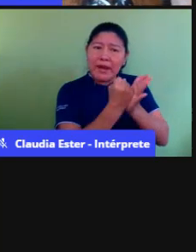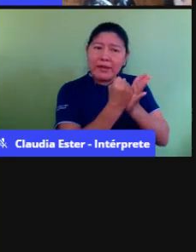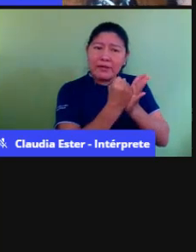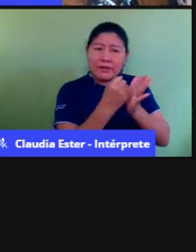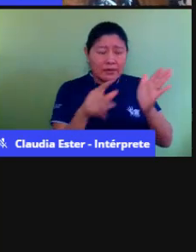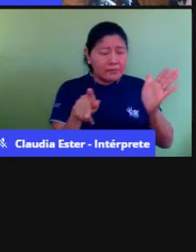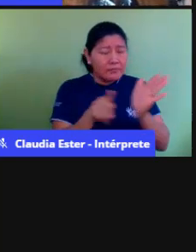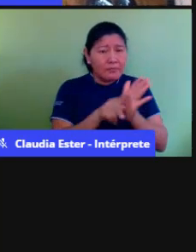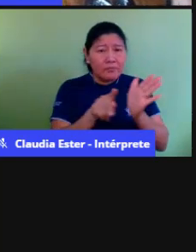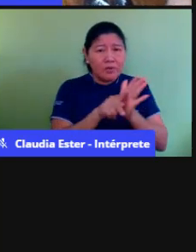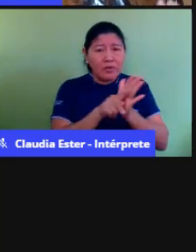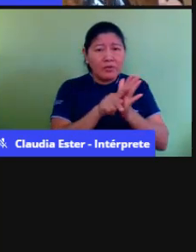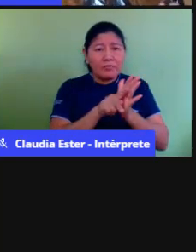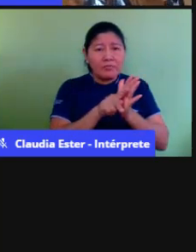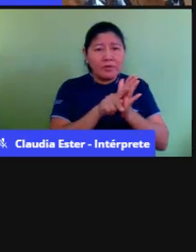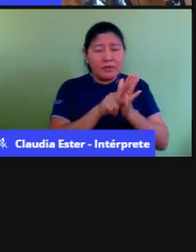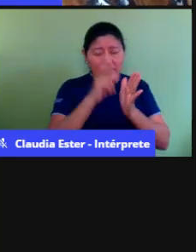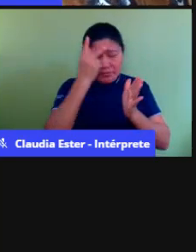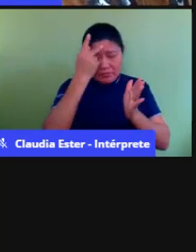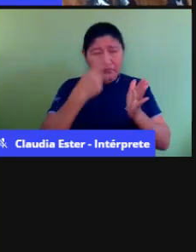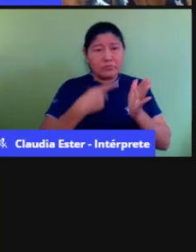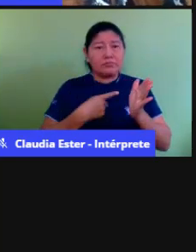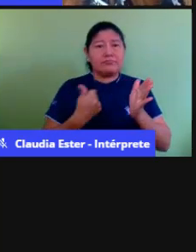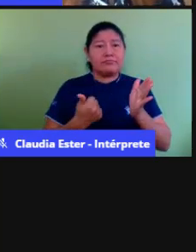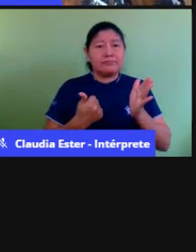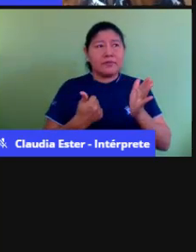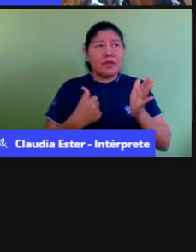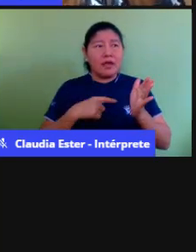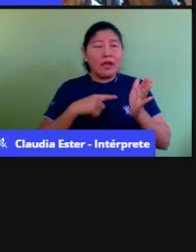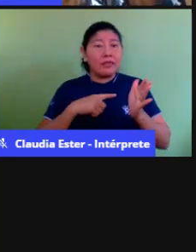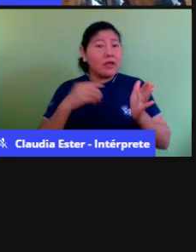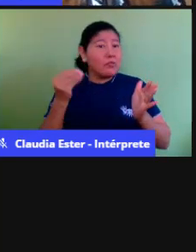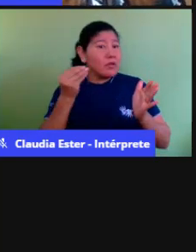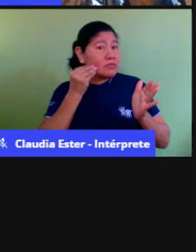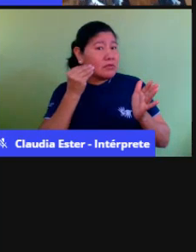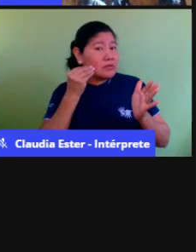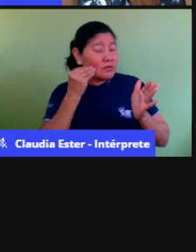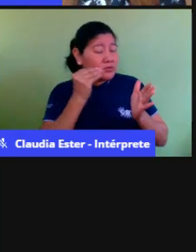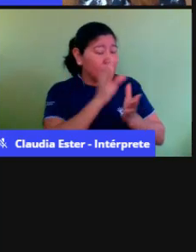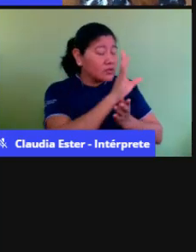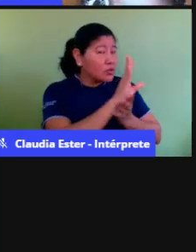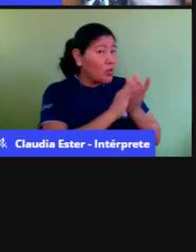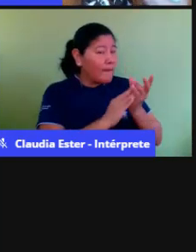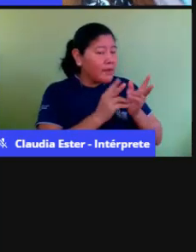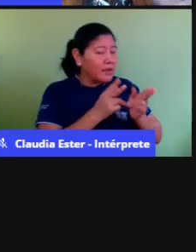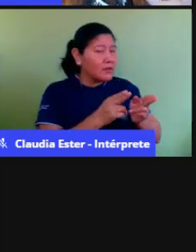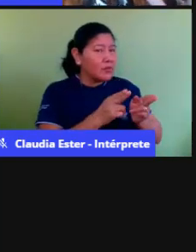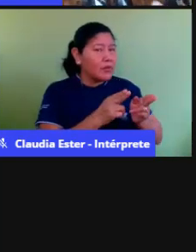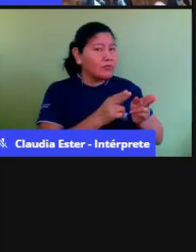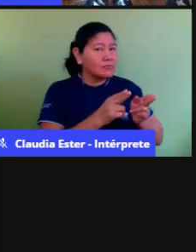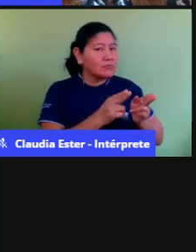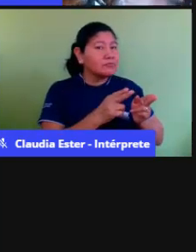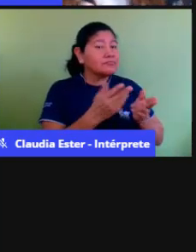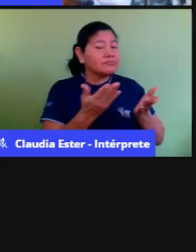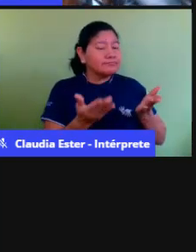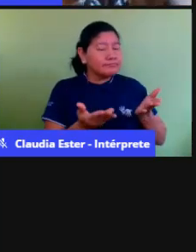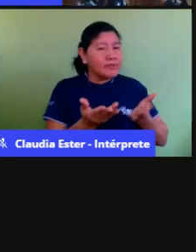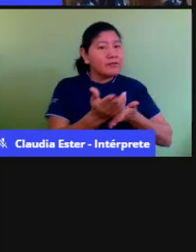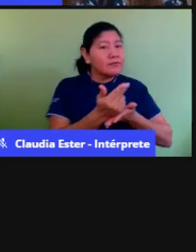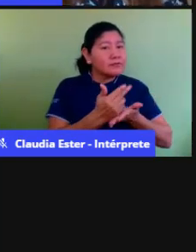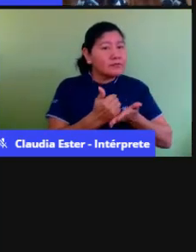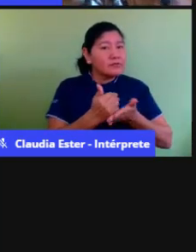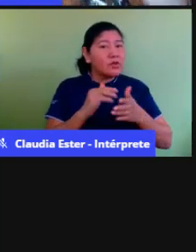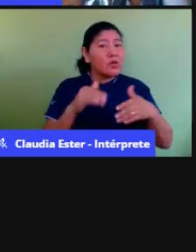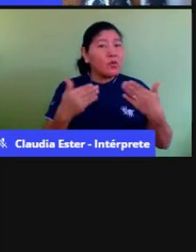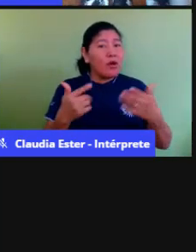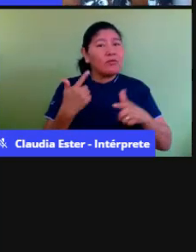existe simplesmente a tentativa de se fazer uma cópia. Então, nesse tipo de desenho, qual que é